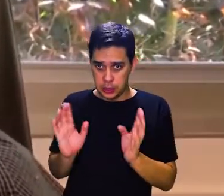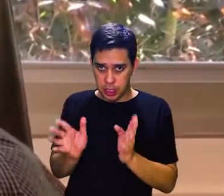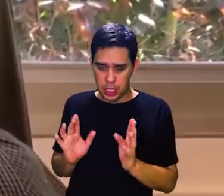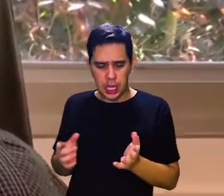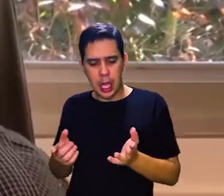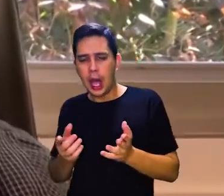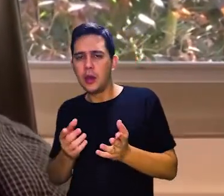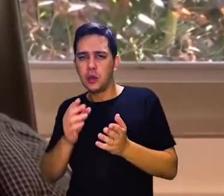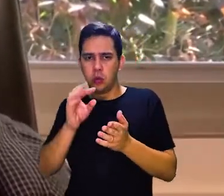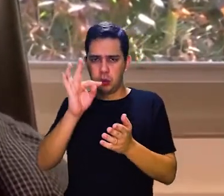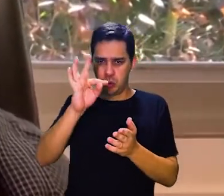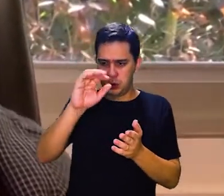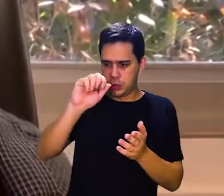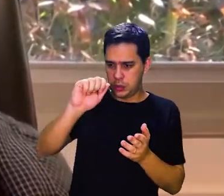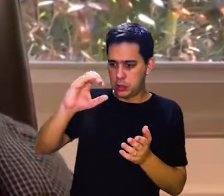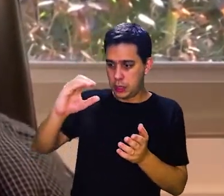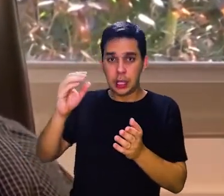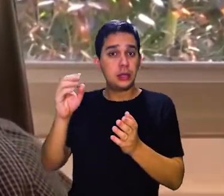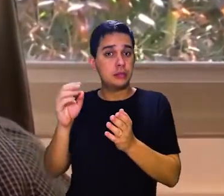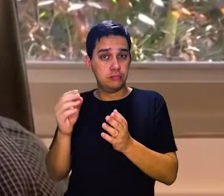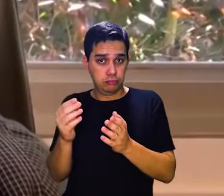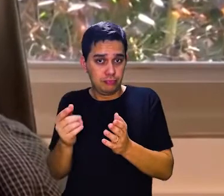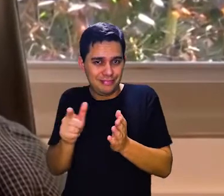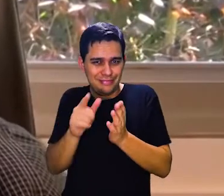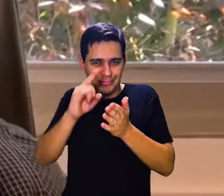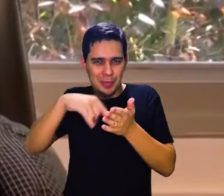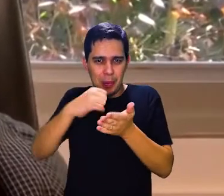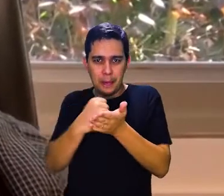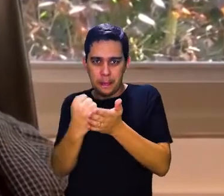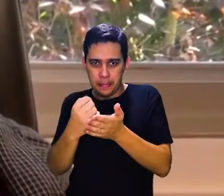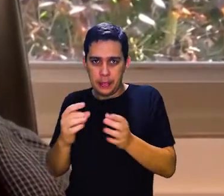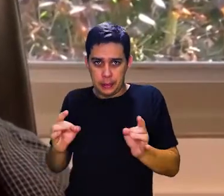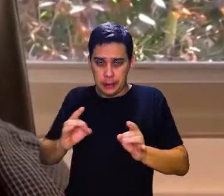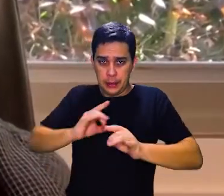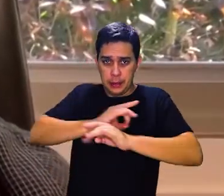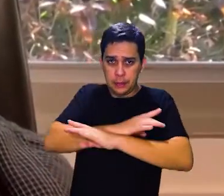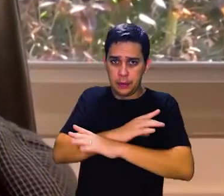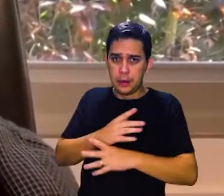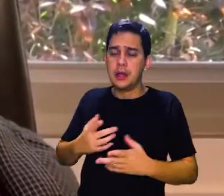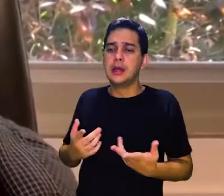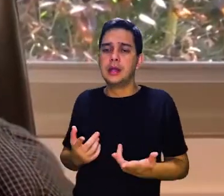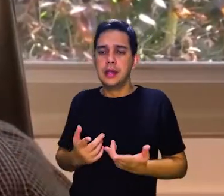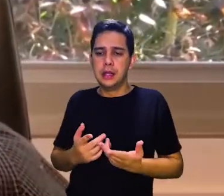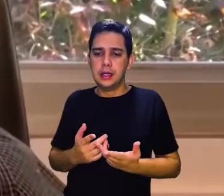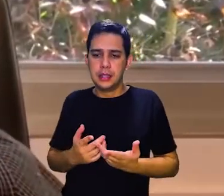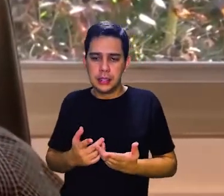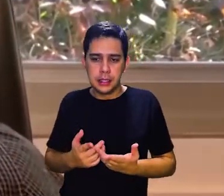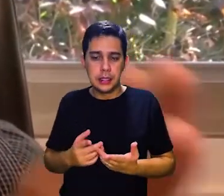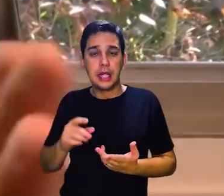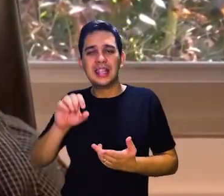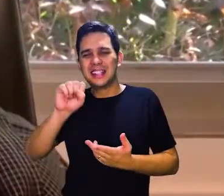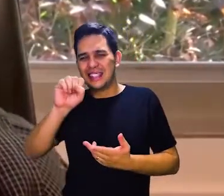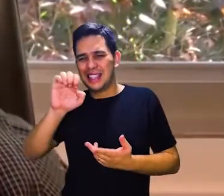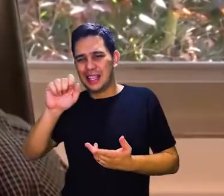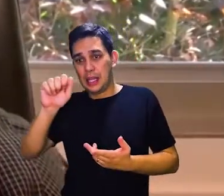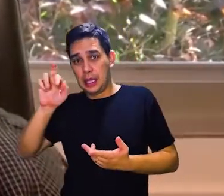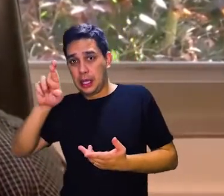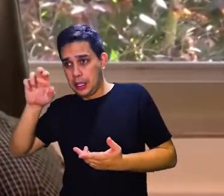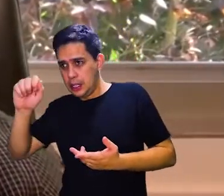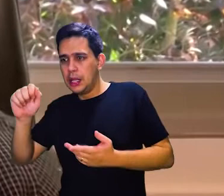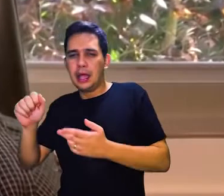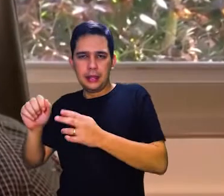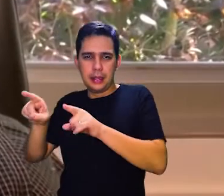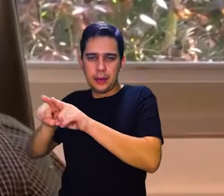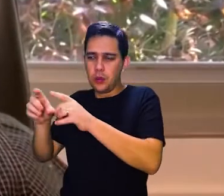a investigação na seara do direito do consumidor, né, que não